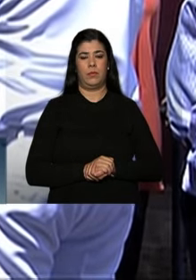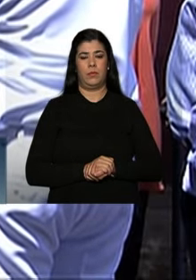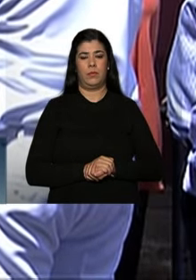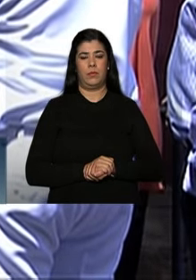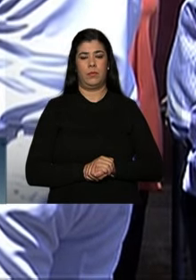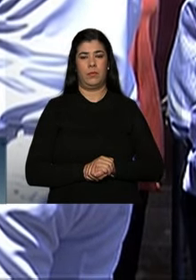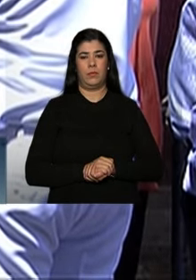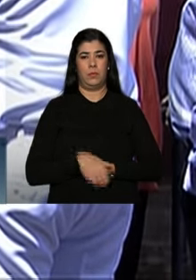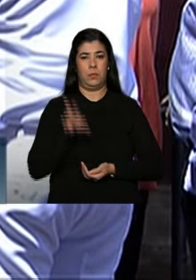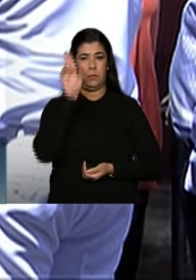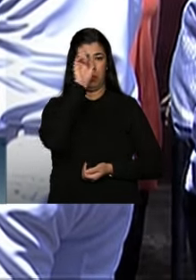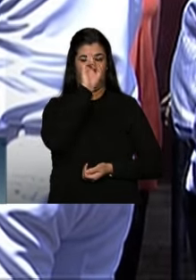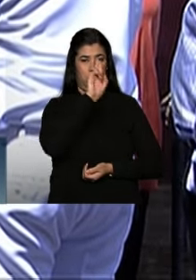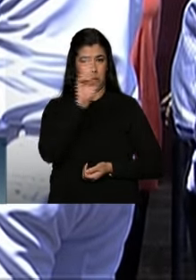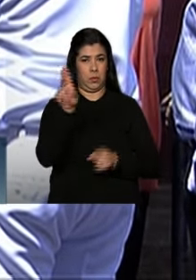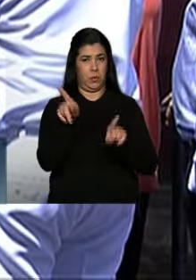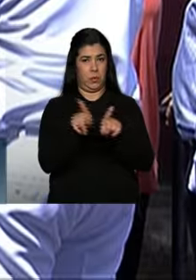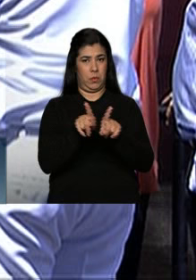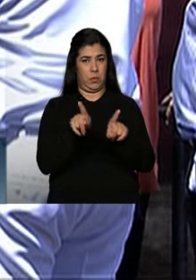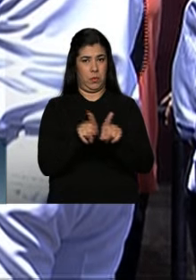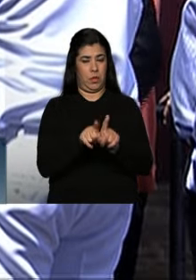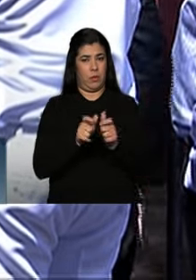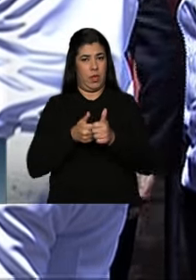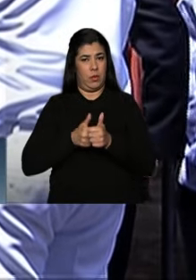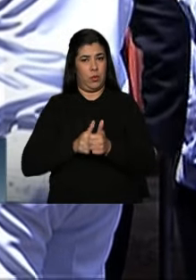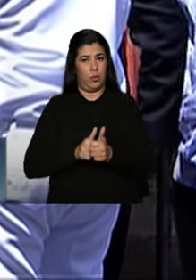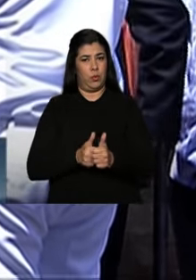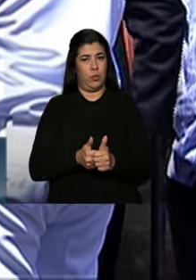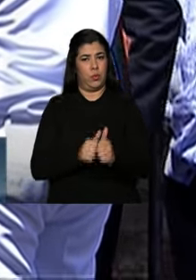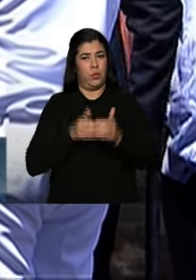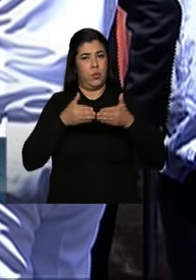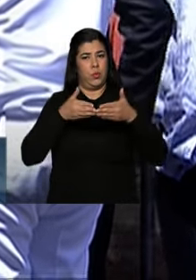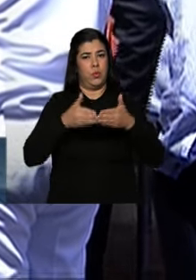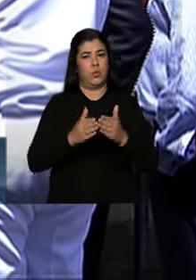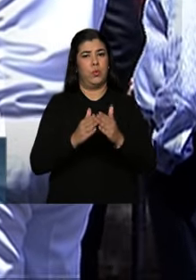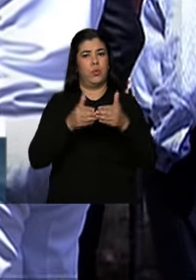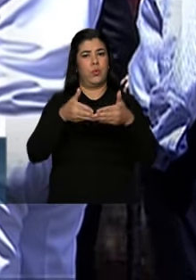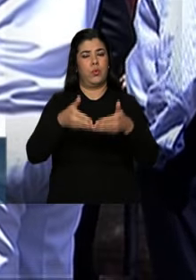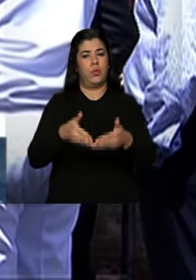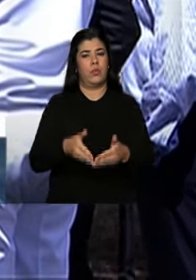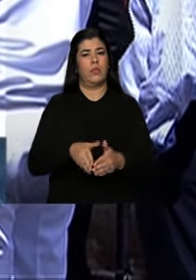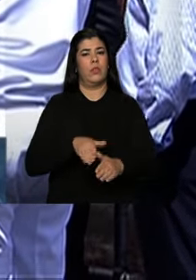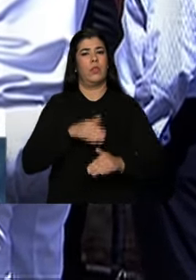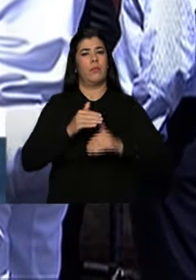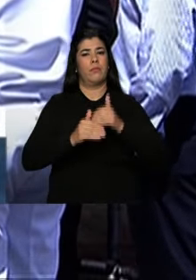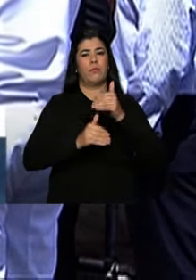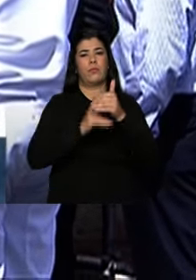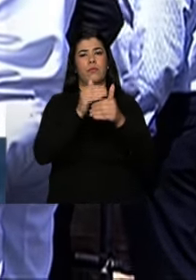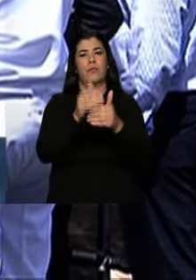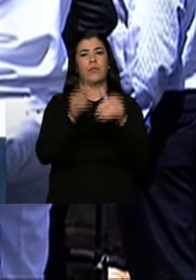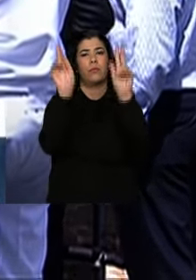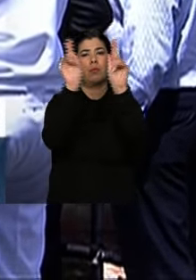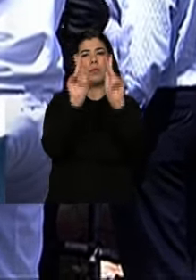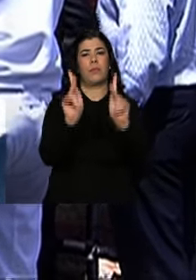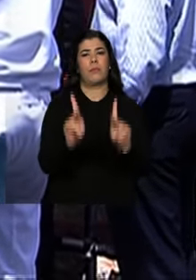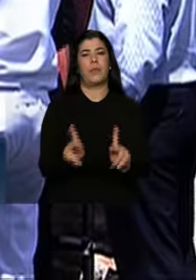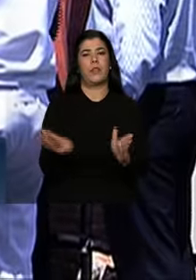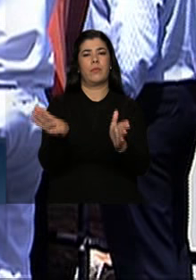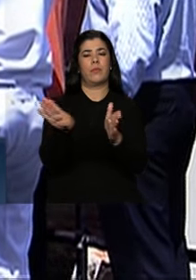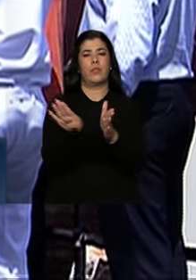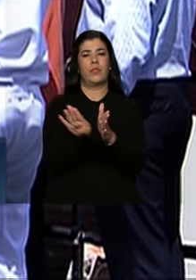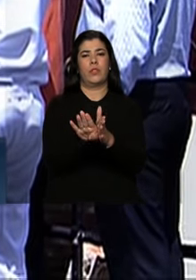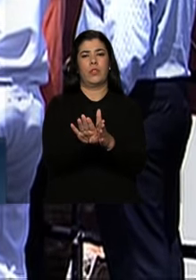Dirija o Senhor os vossos passos para que caminheis em paz e chegueis à